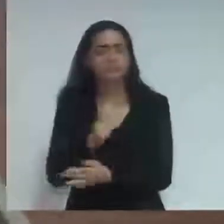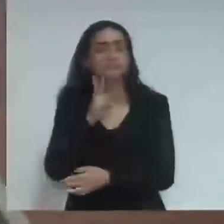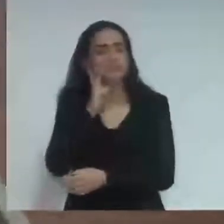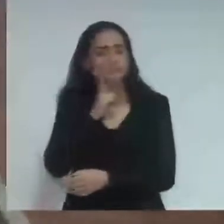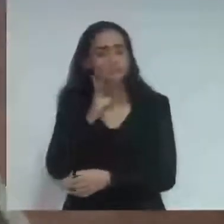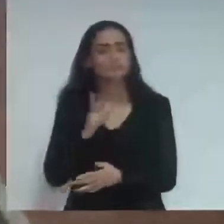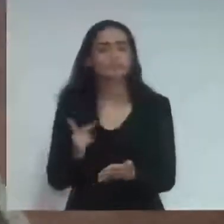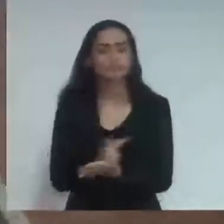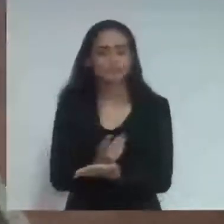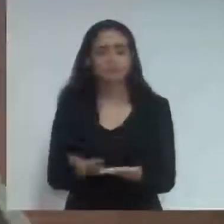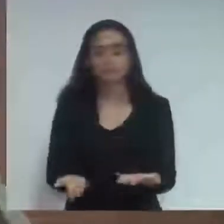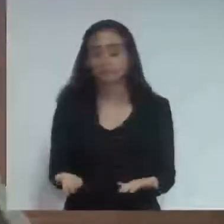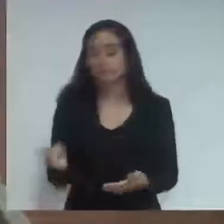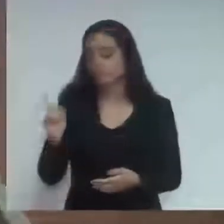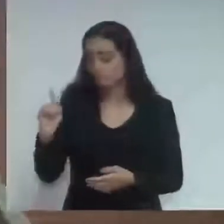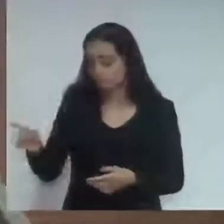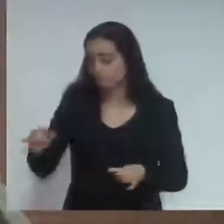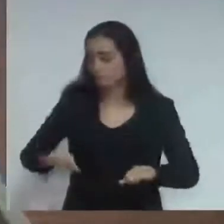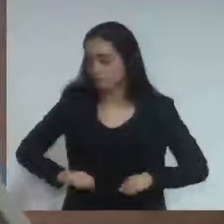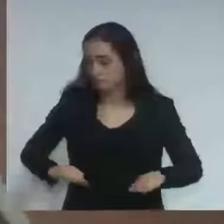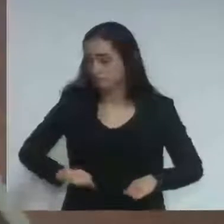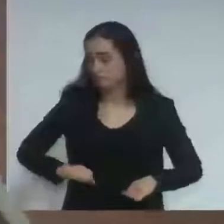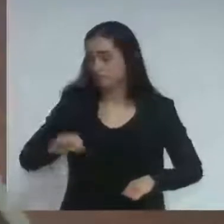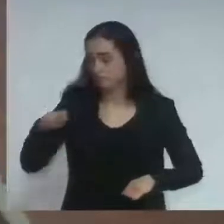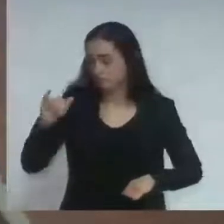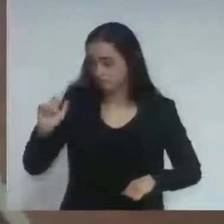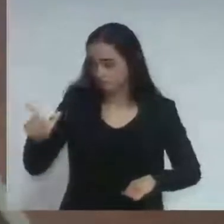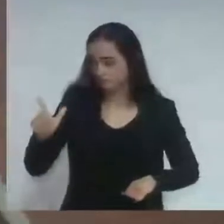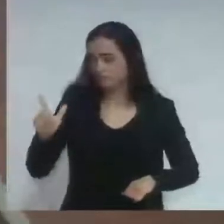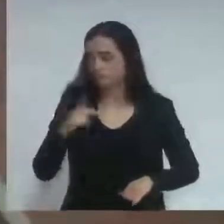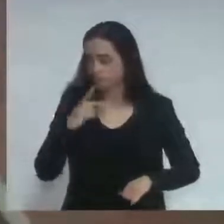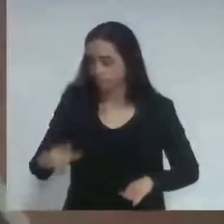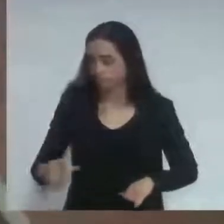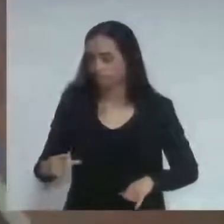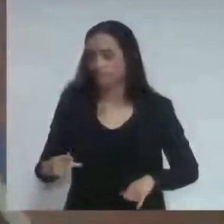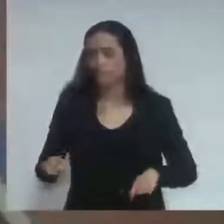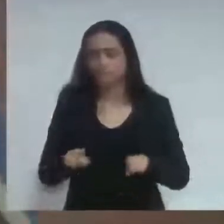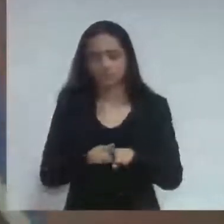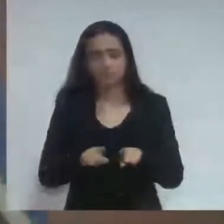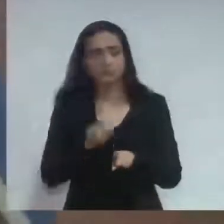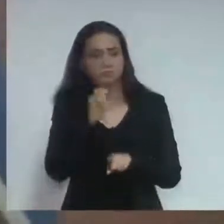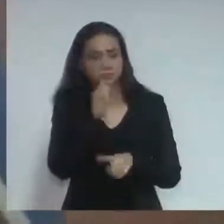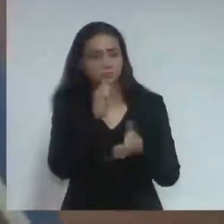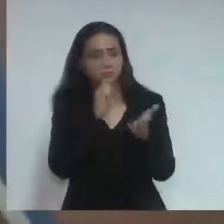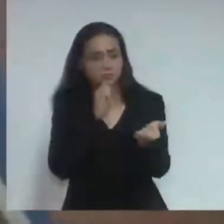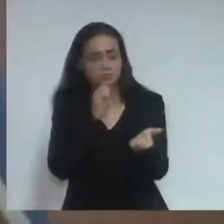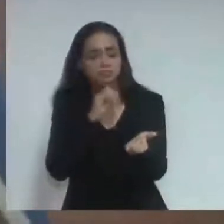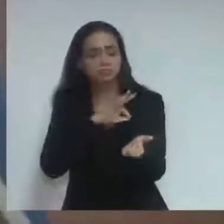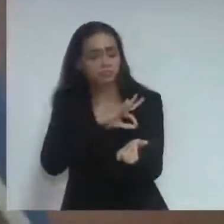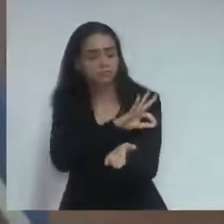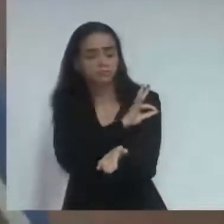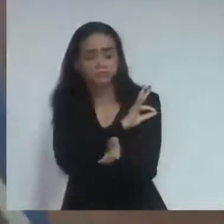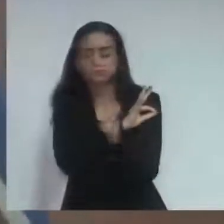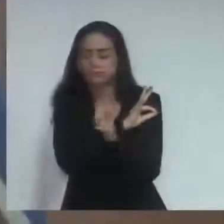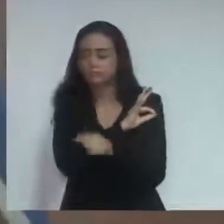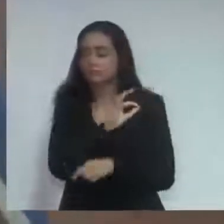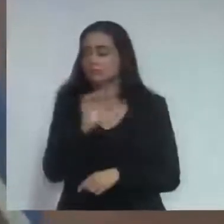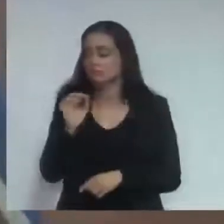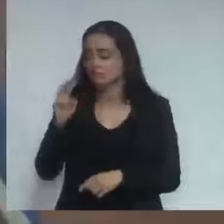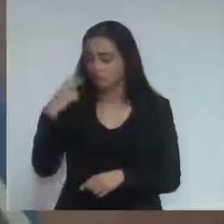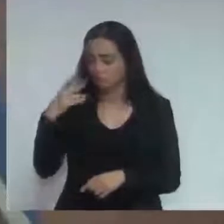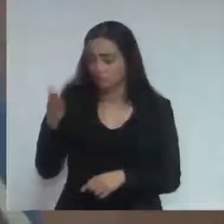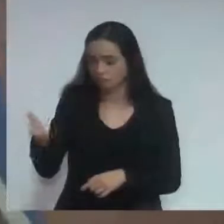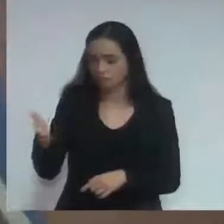foi vítima disso, mas não só Vossa Excelência. A gente viu, como disse aqui, a Guarda Municipal, o vereador Florentino sabe, em relação à